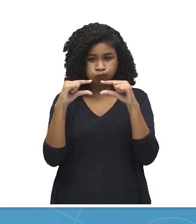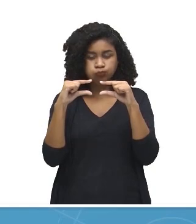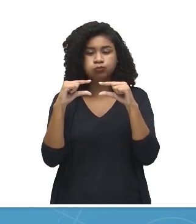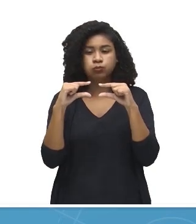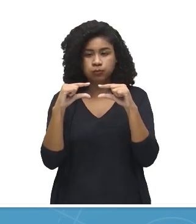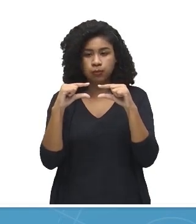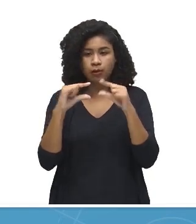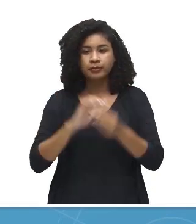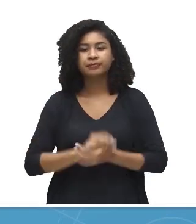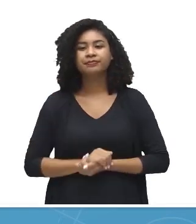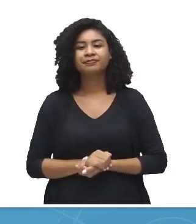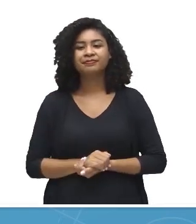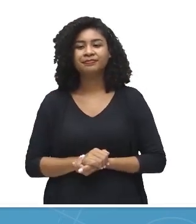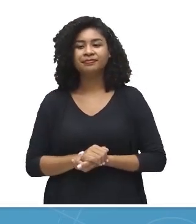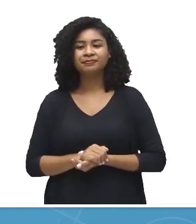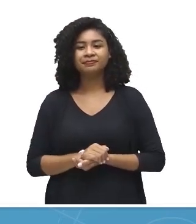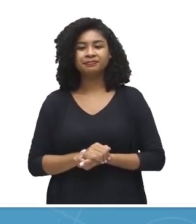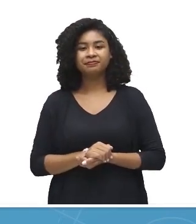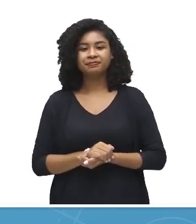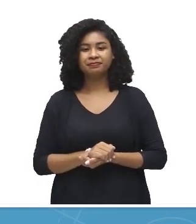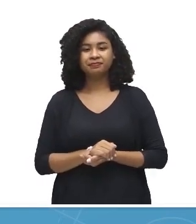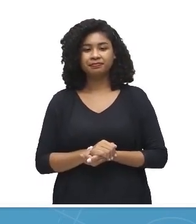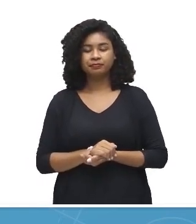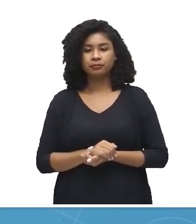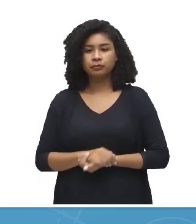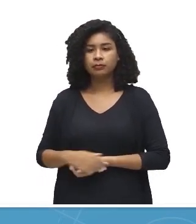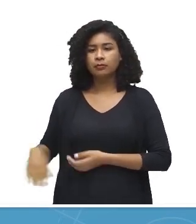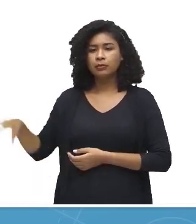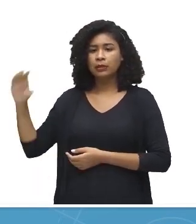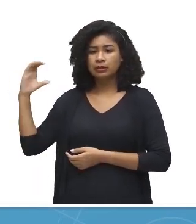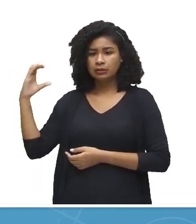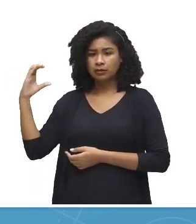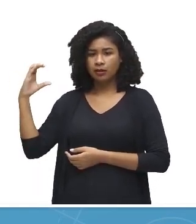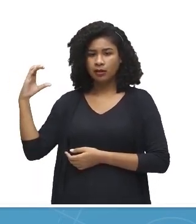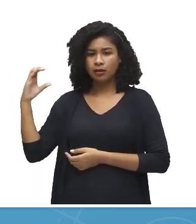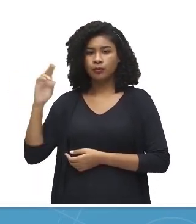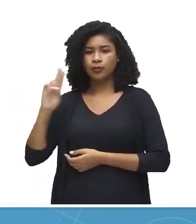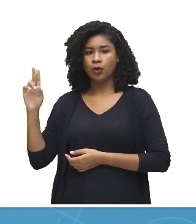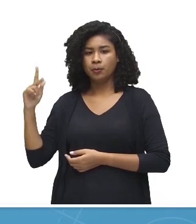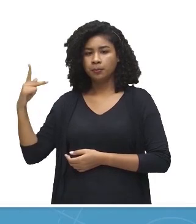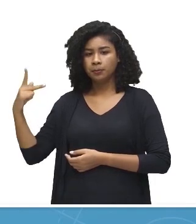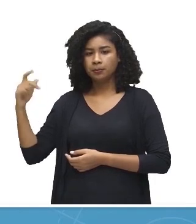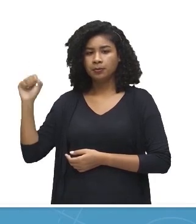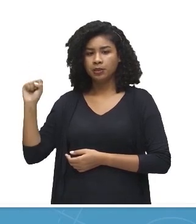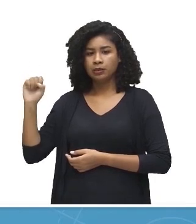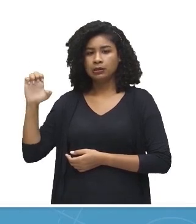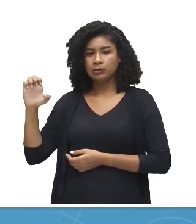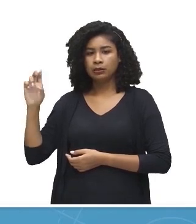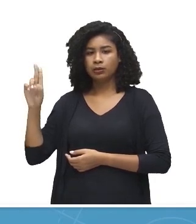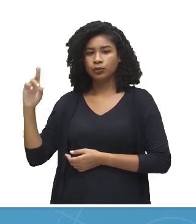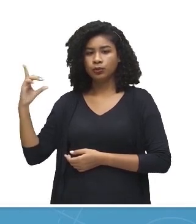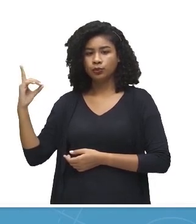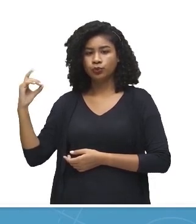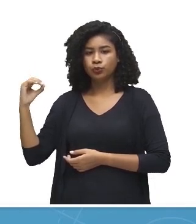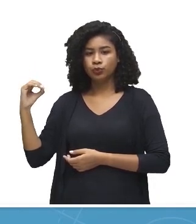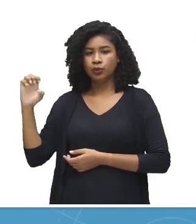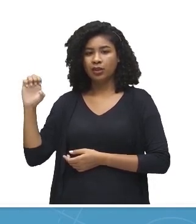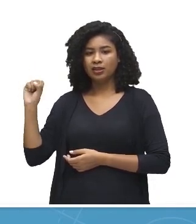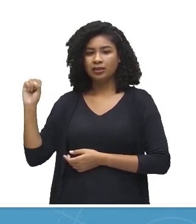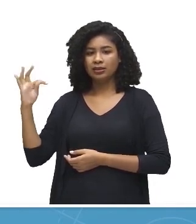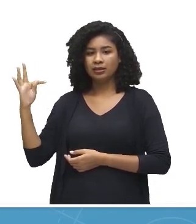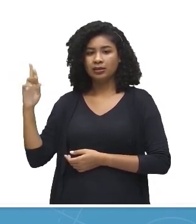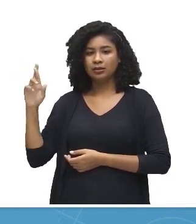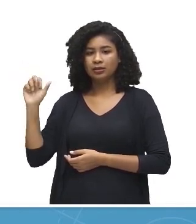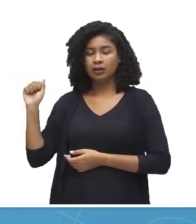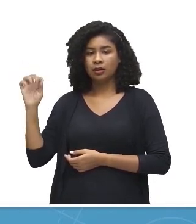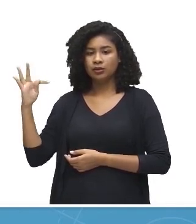quadradinho, cúbico mesmo, tá? E a letra C, olha só, é o tecido epitelial pseudoestratificado.